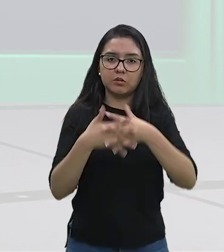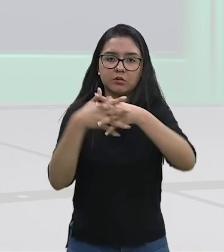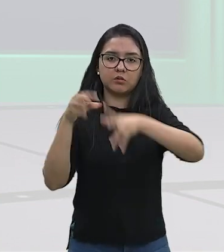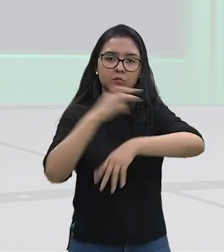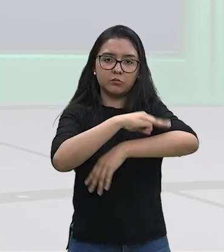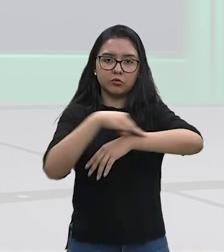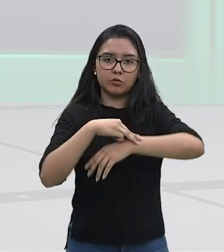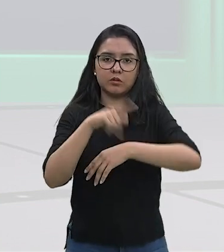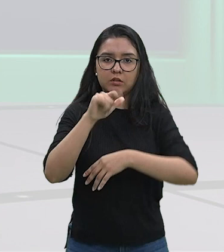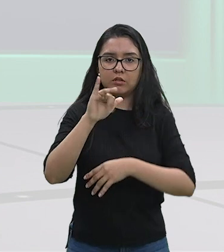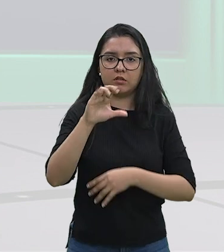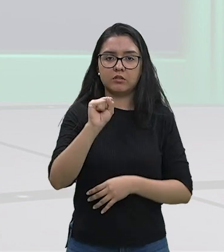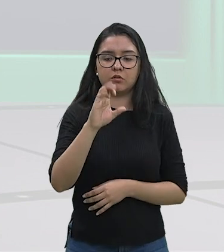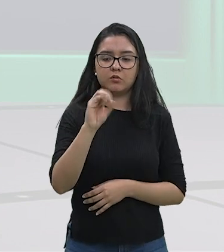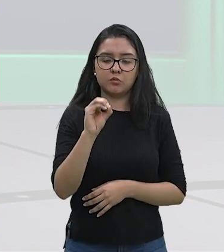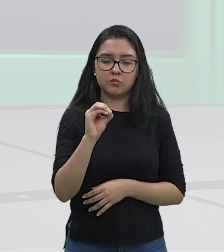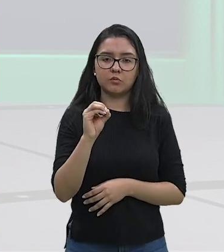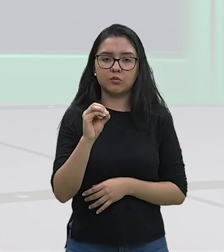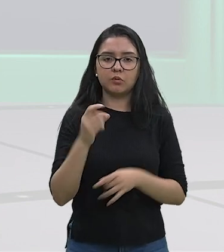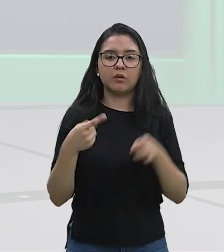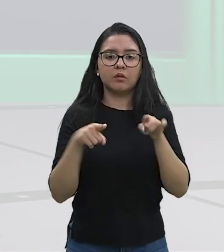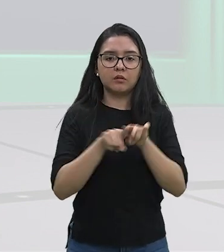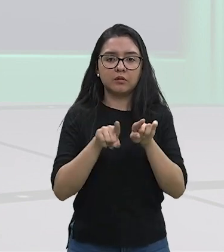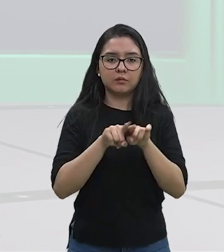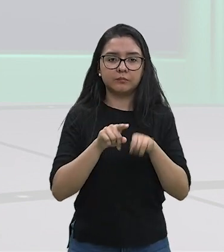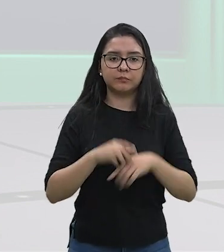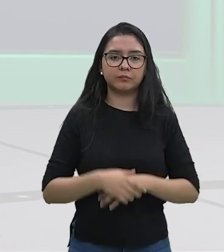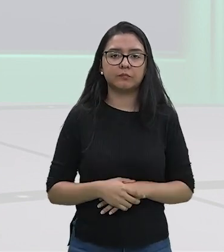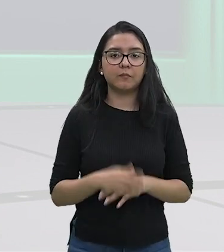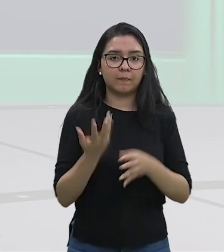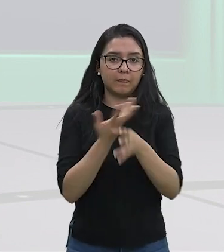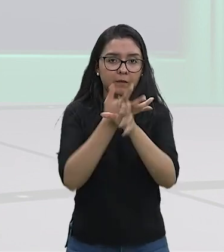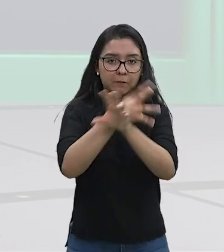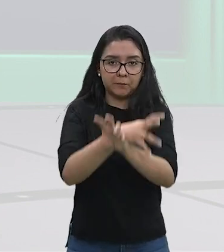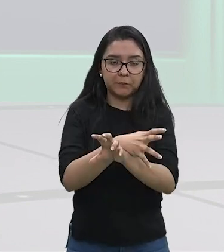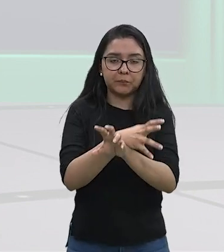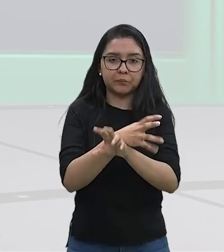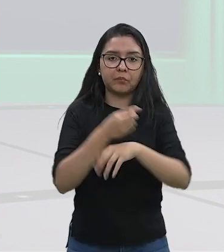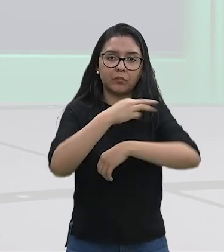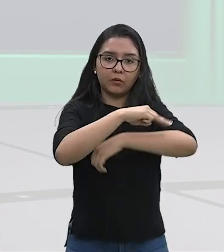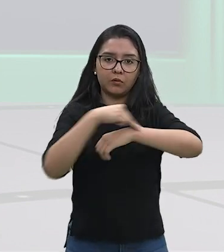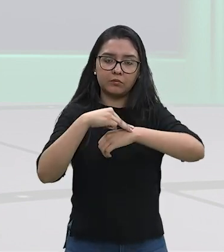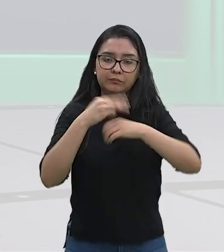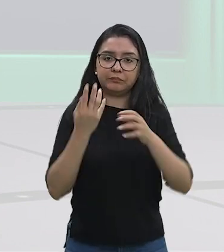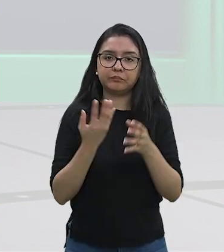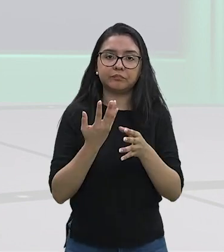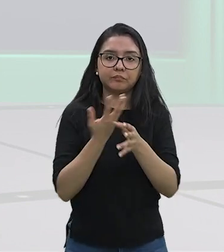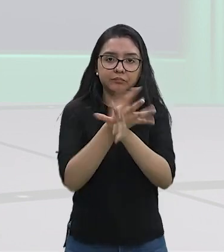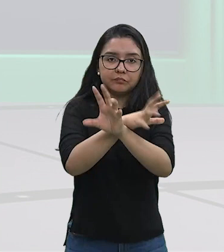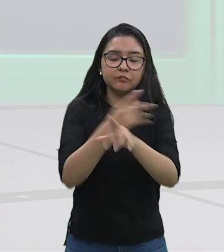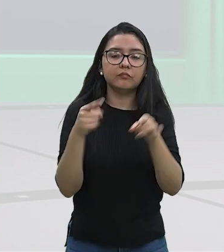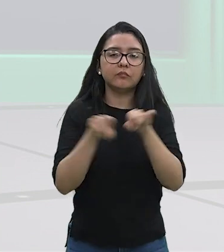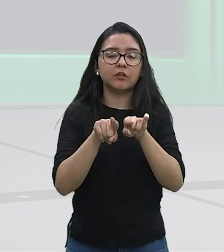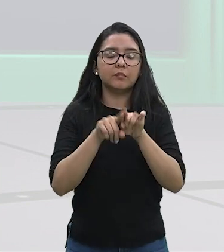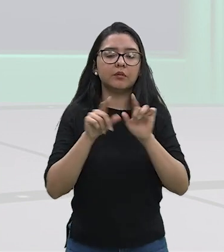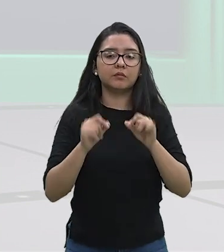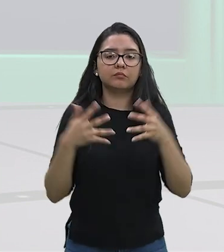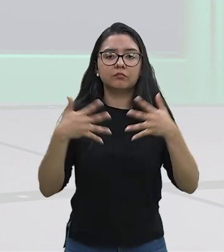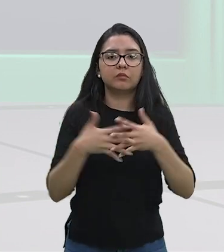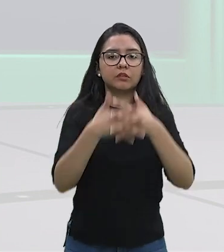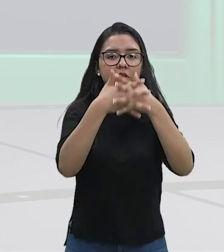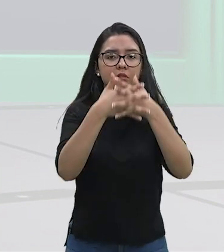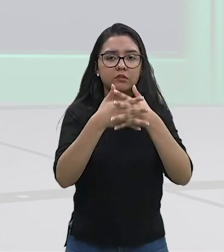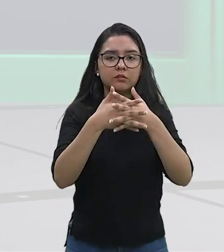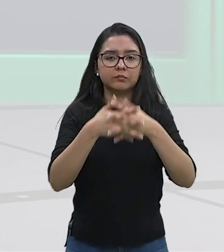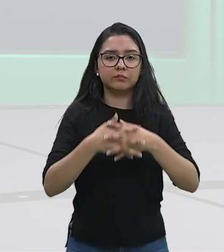liso, o também chamado estriado esquelético ou muscular esquelético, e temos ainda o